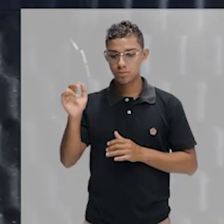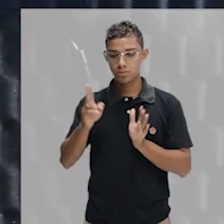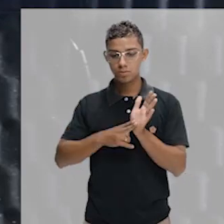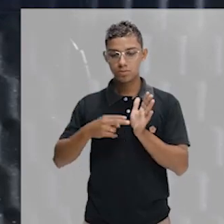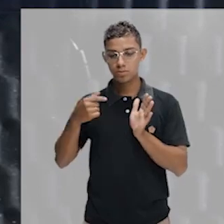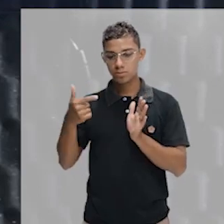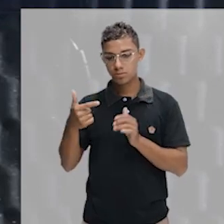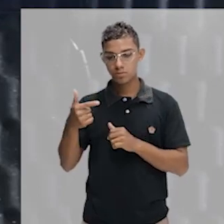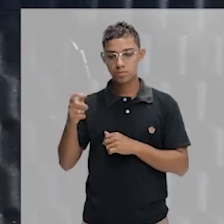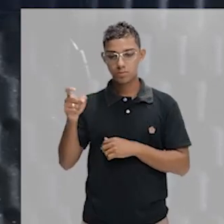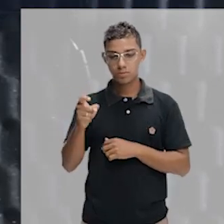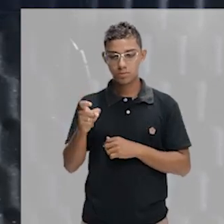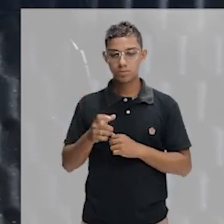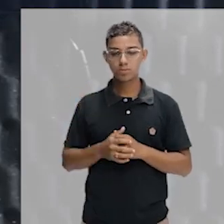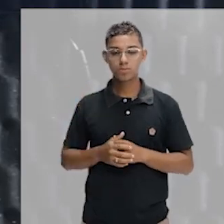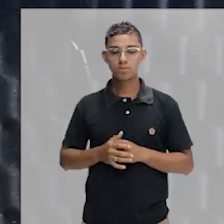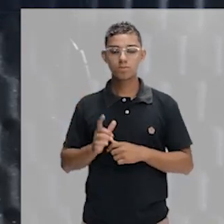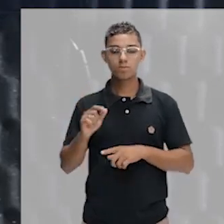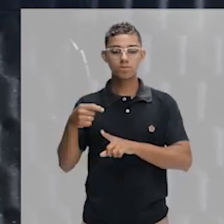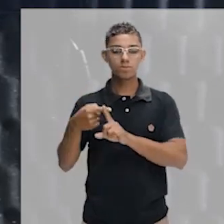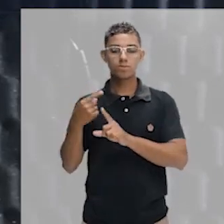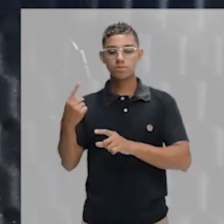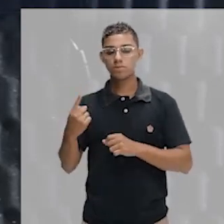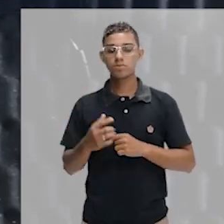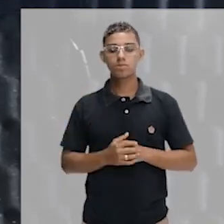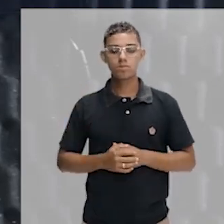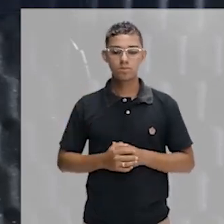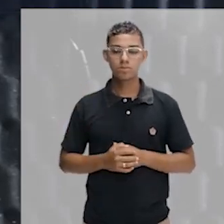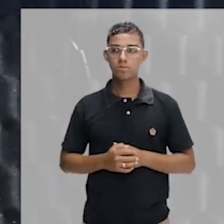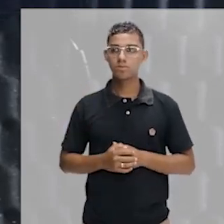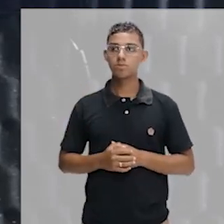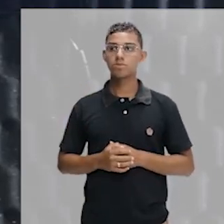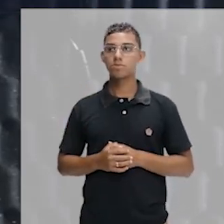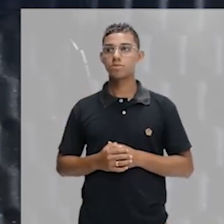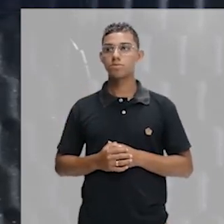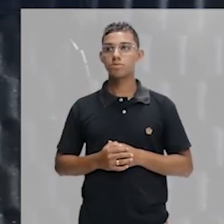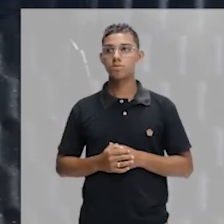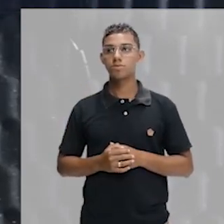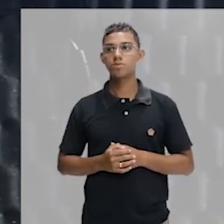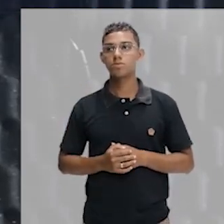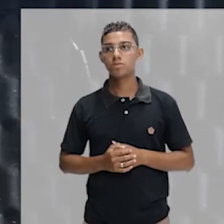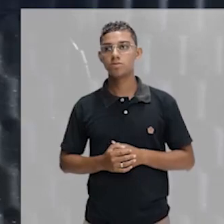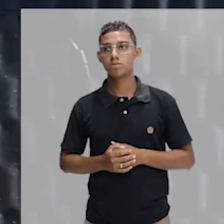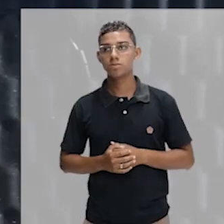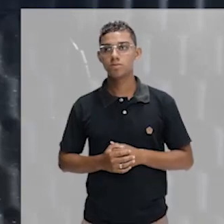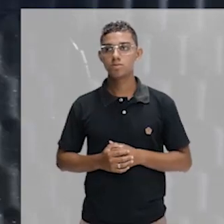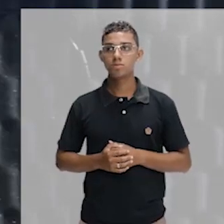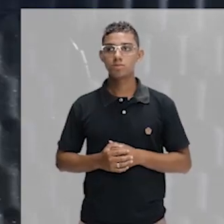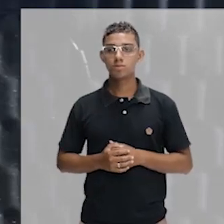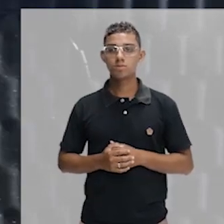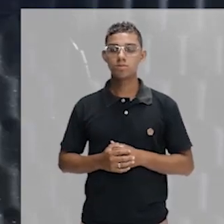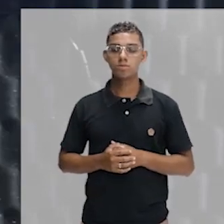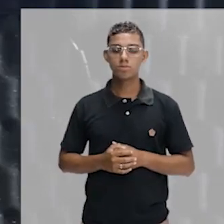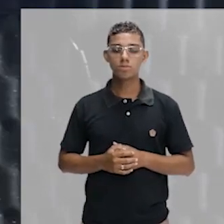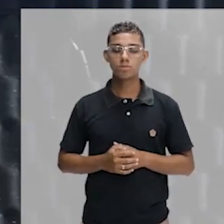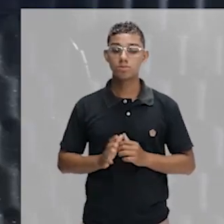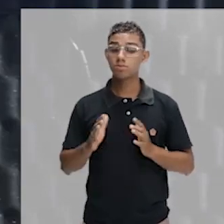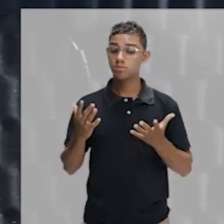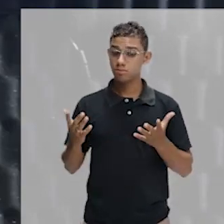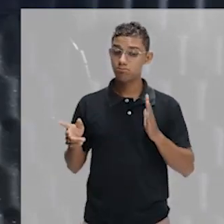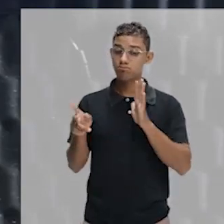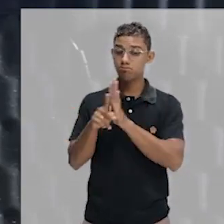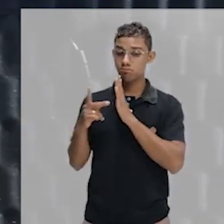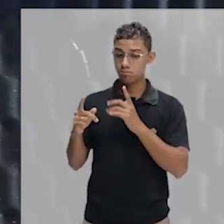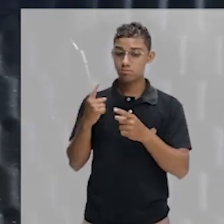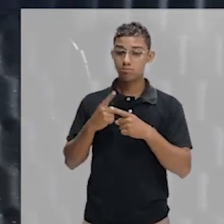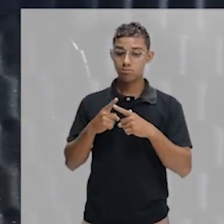a 2 elevado a x - 1 ele foi em uma unidade no sentido positivo do eixo Y justamente porque